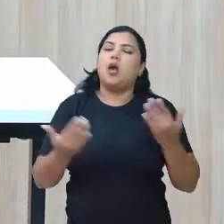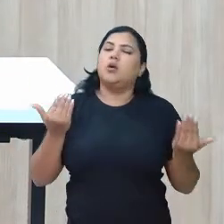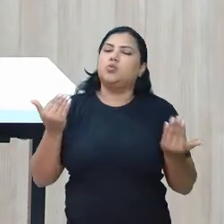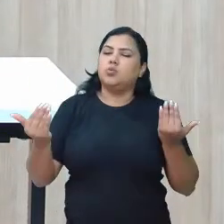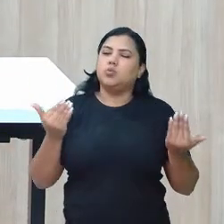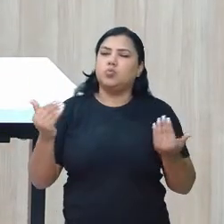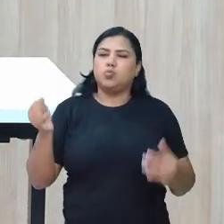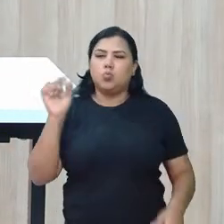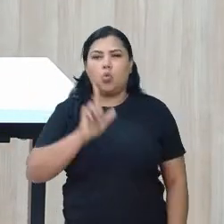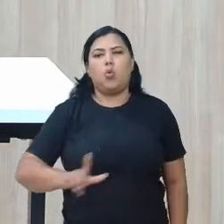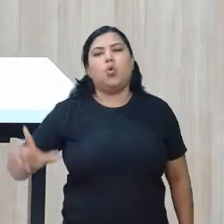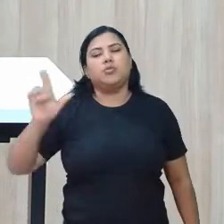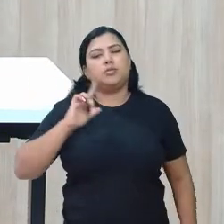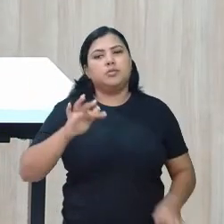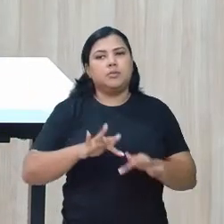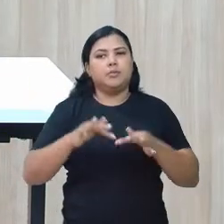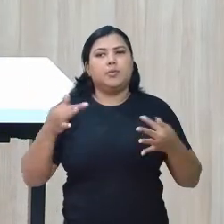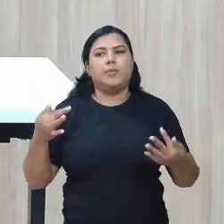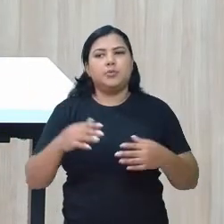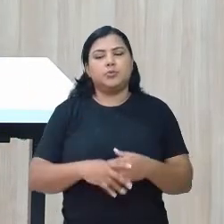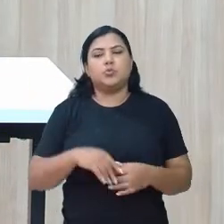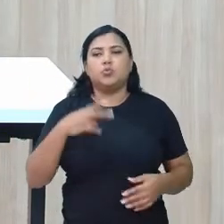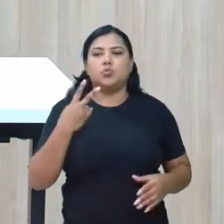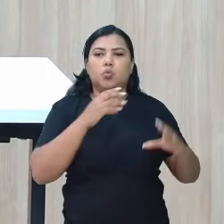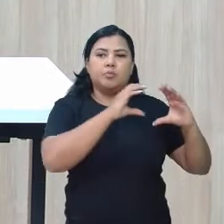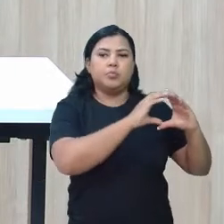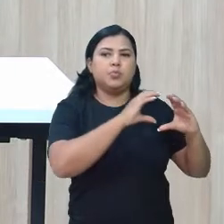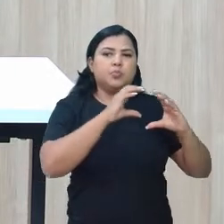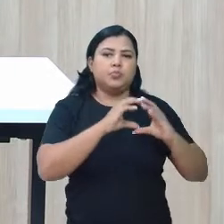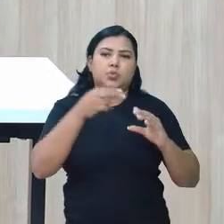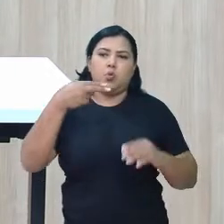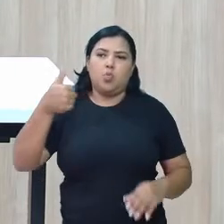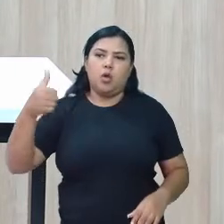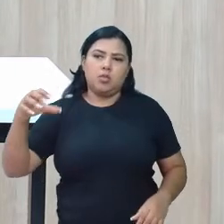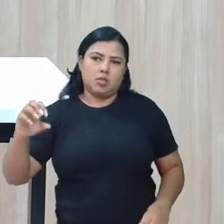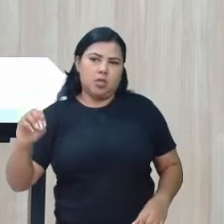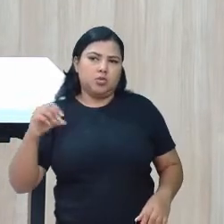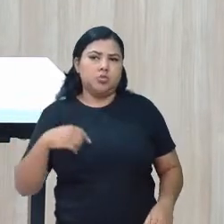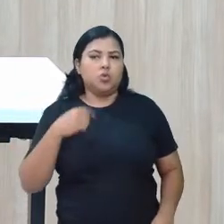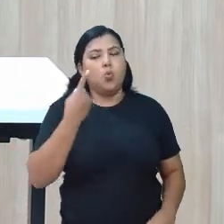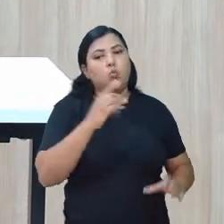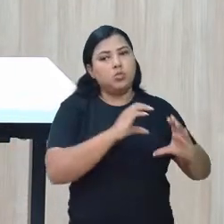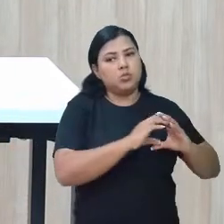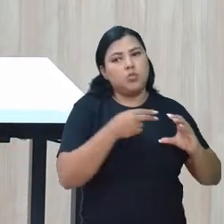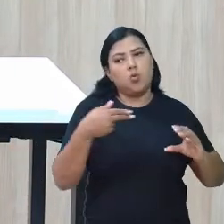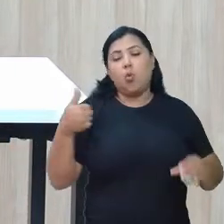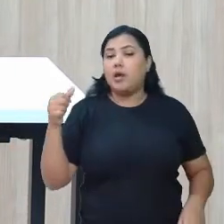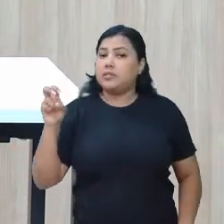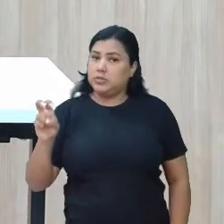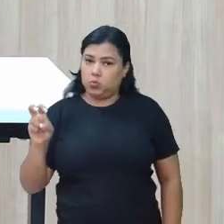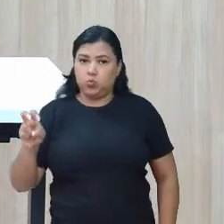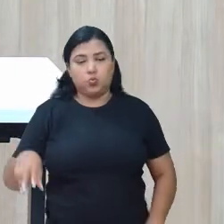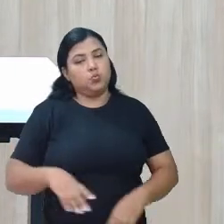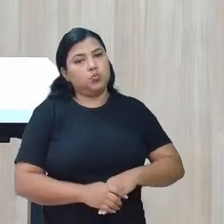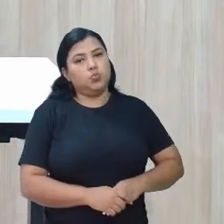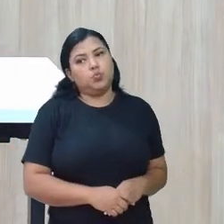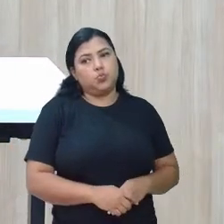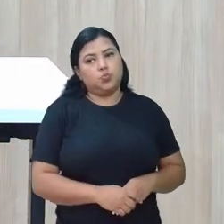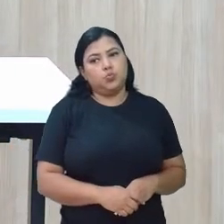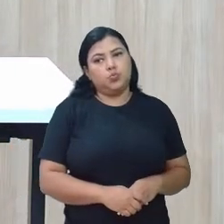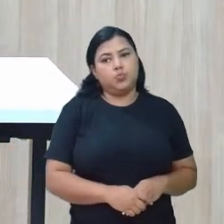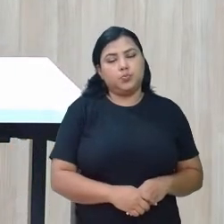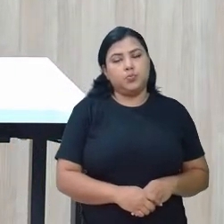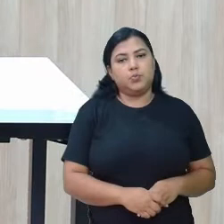associação lógica, simplesmente 2 círculos iguais a 10, no caso aí, um círculo é igual a 5. Então, eu